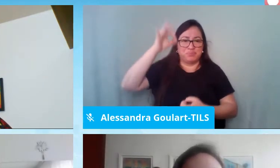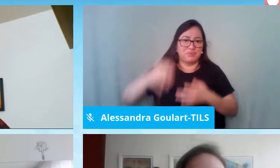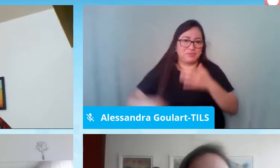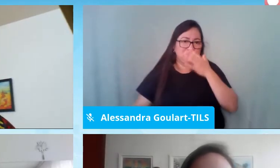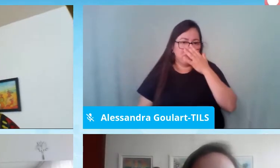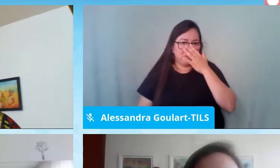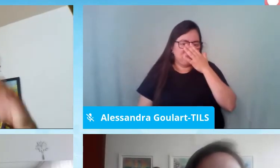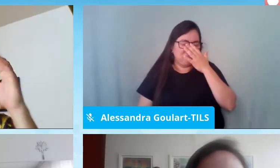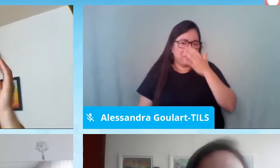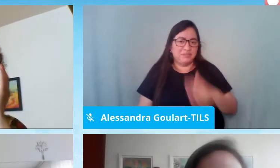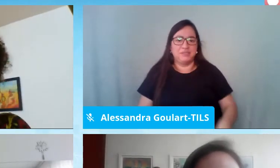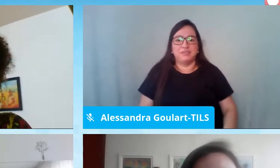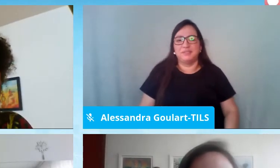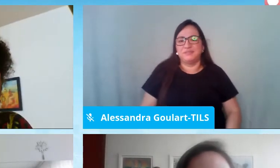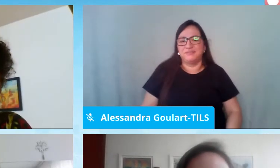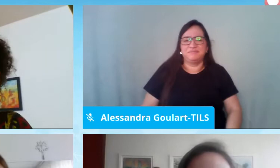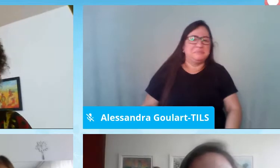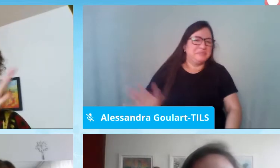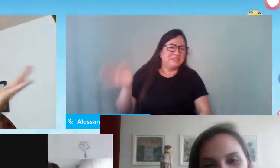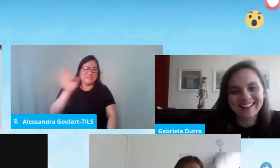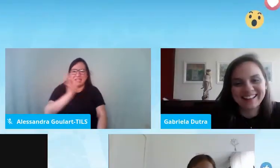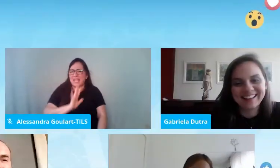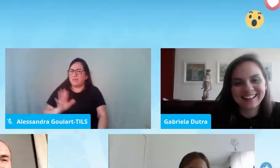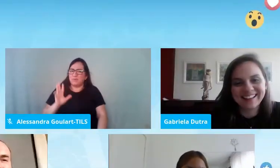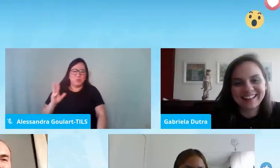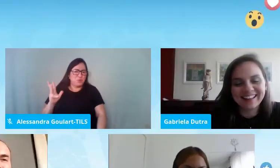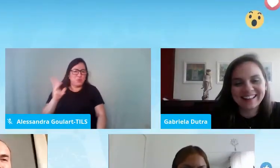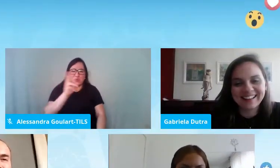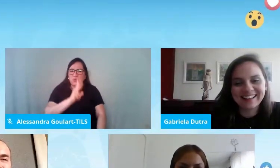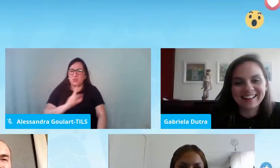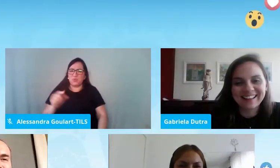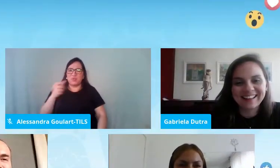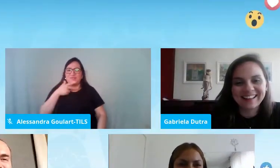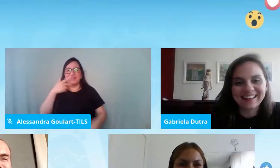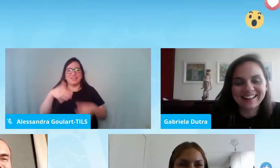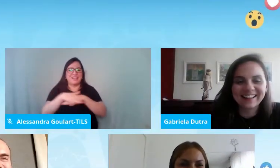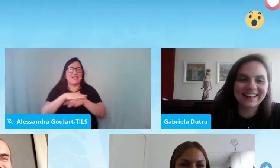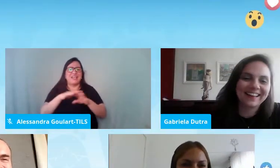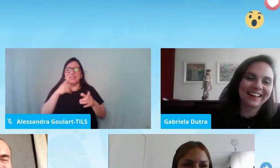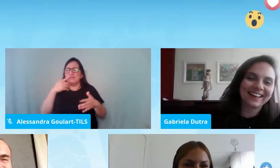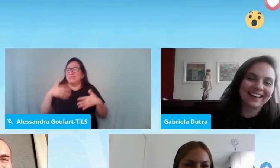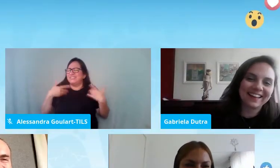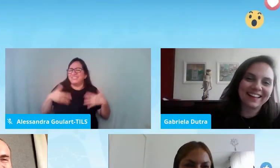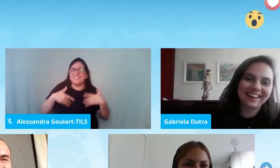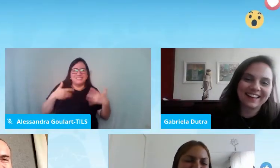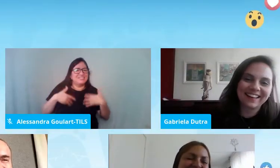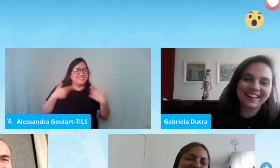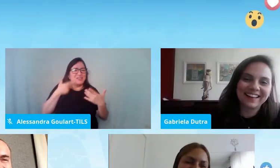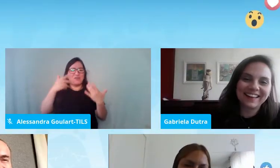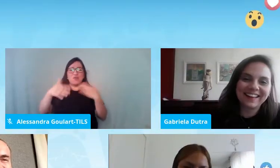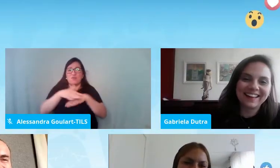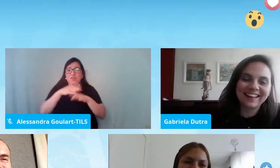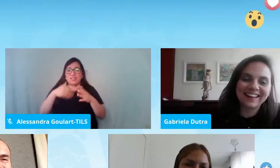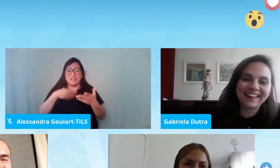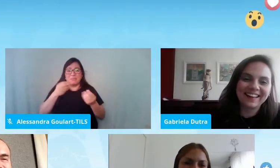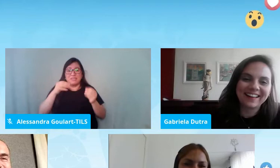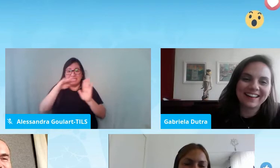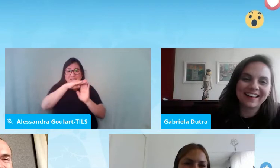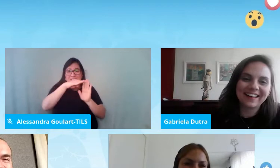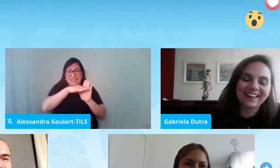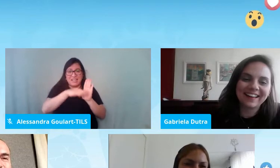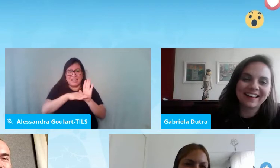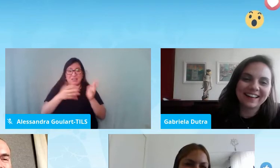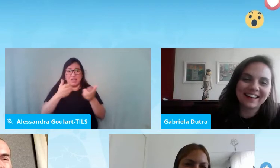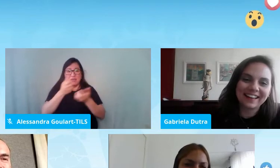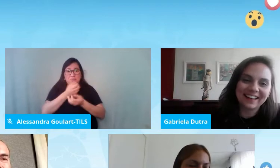Capaz, foi eu também, ótimo. Carol. Não foi só tu, não. Desculpa, gente, a pessoa vai se animando, que é tanta coisa que a gente tem que falar. Eu queria